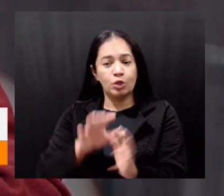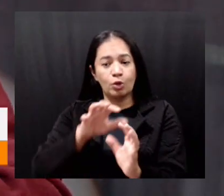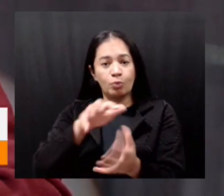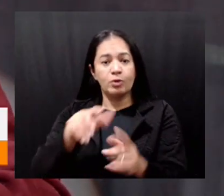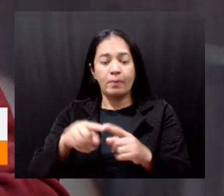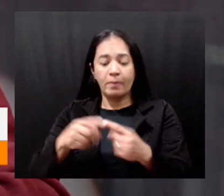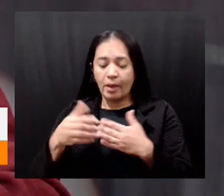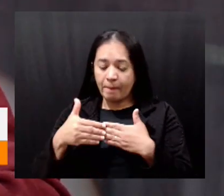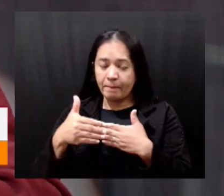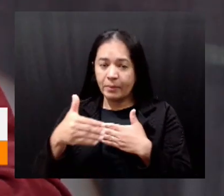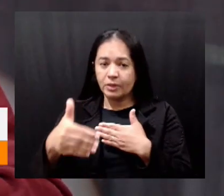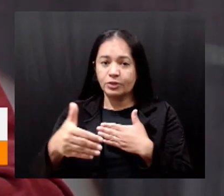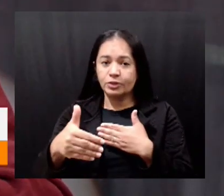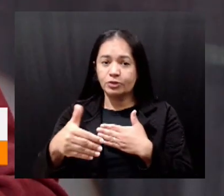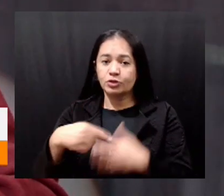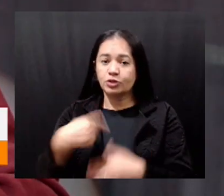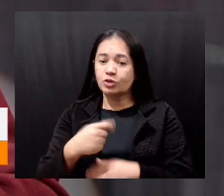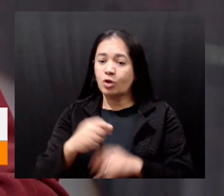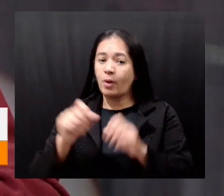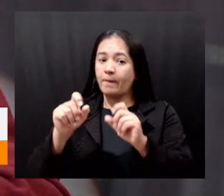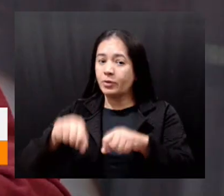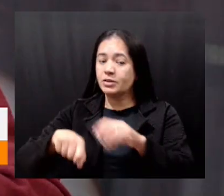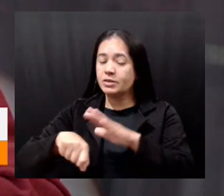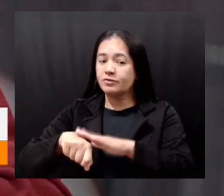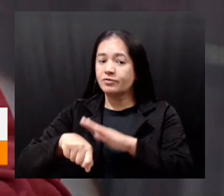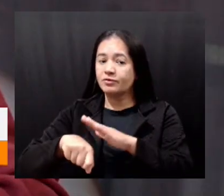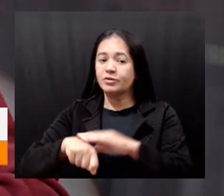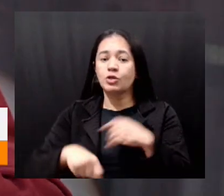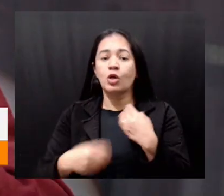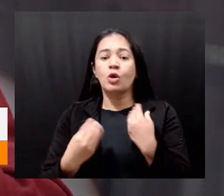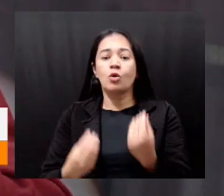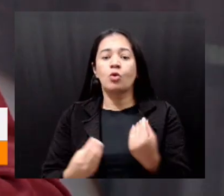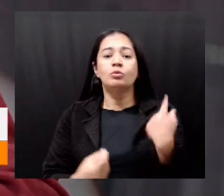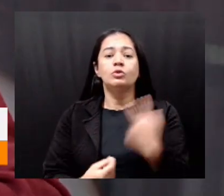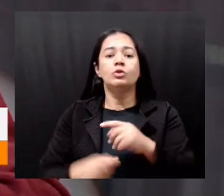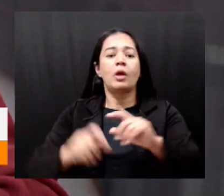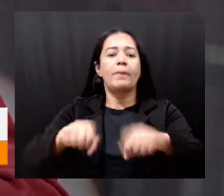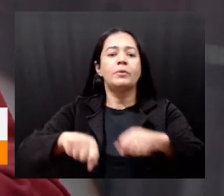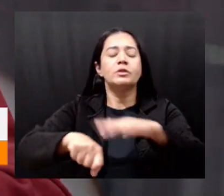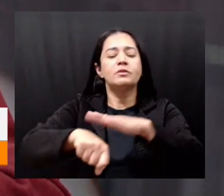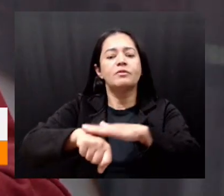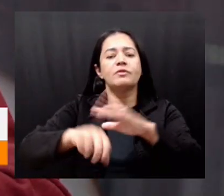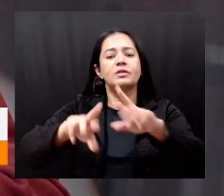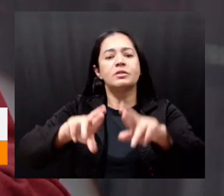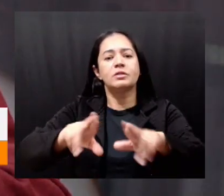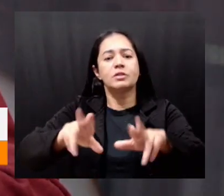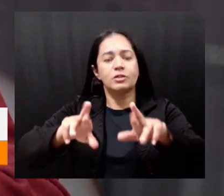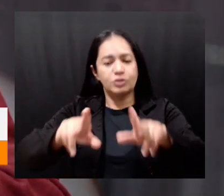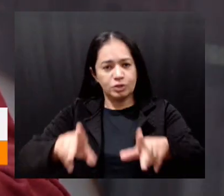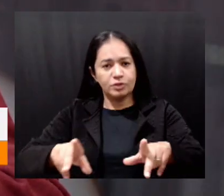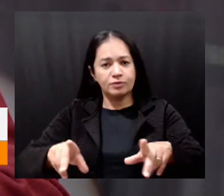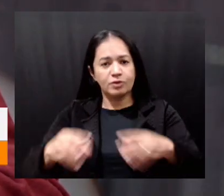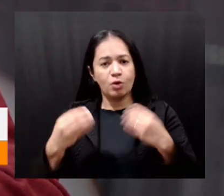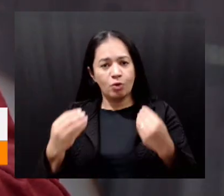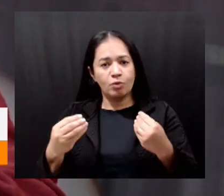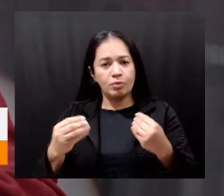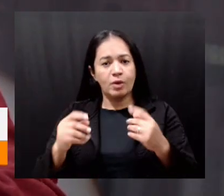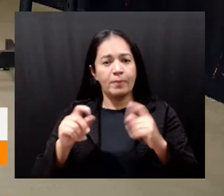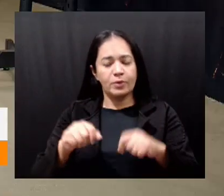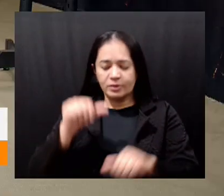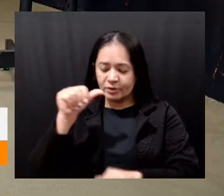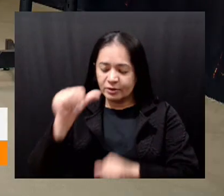que a gente pode fazer, como é que a gente pode fazer diferente, né, não ser catalisador desse processo, mas possivelmente transformador